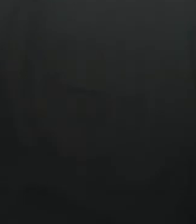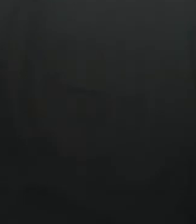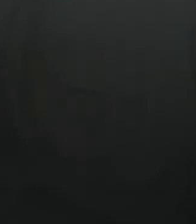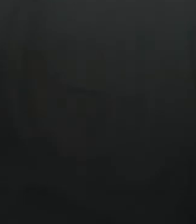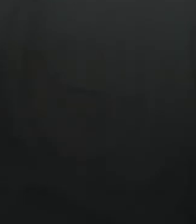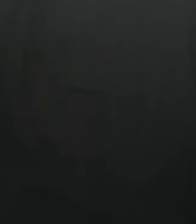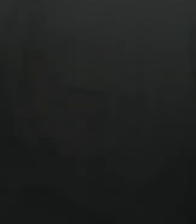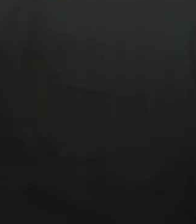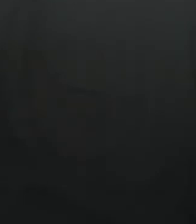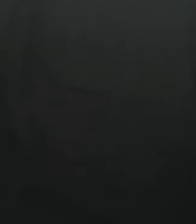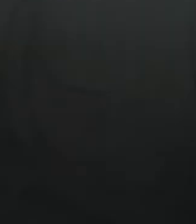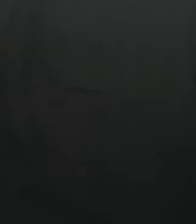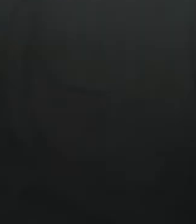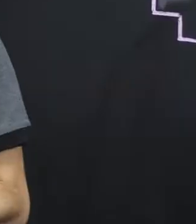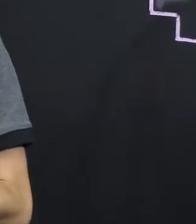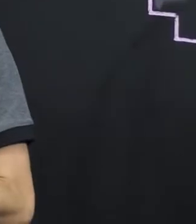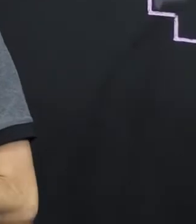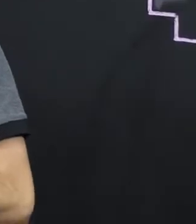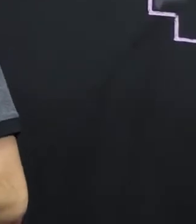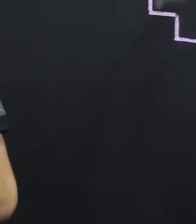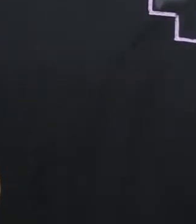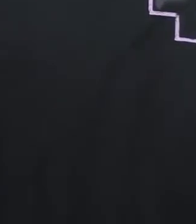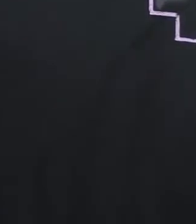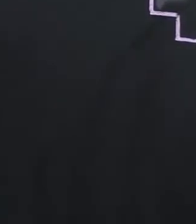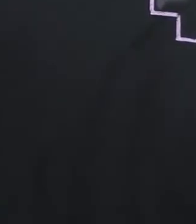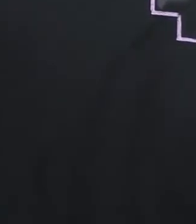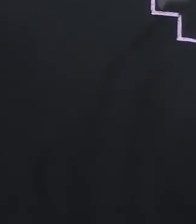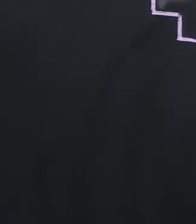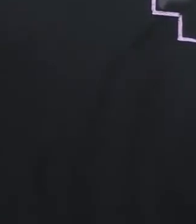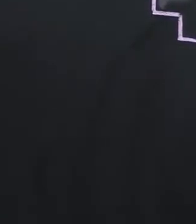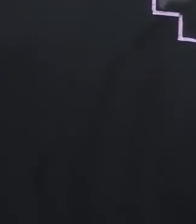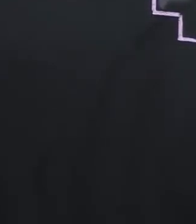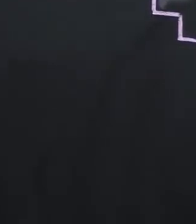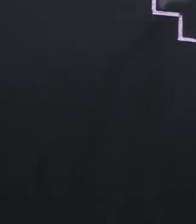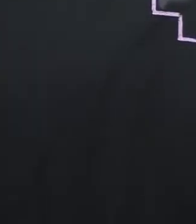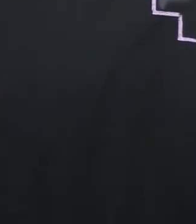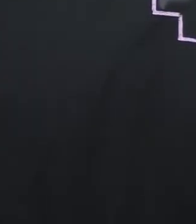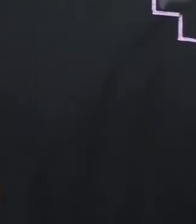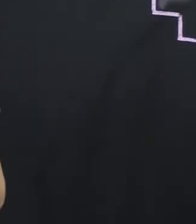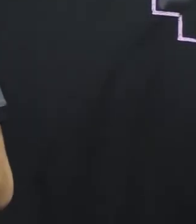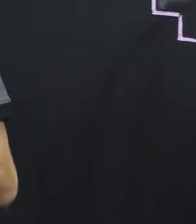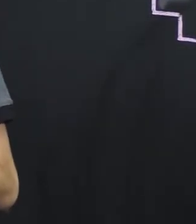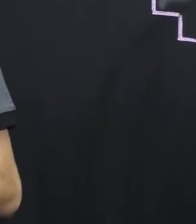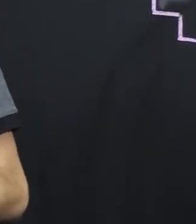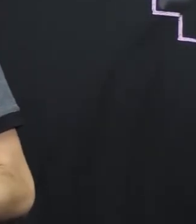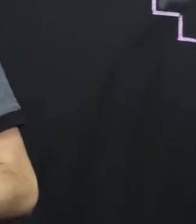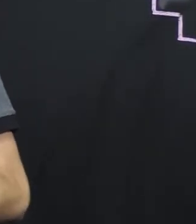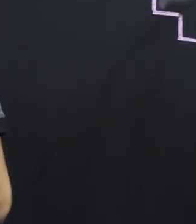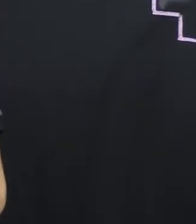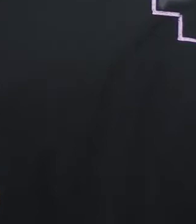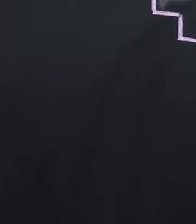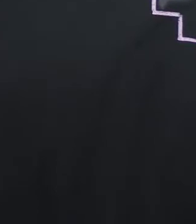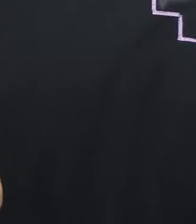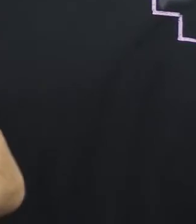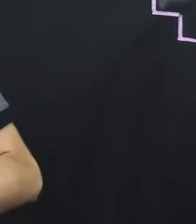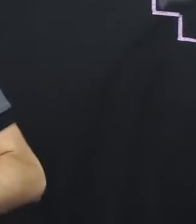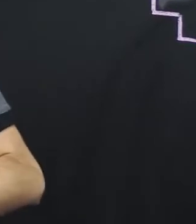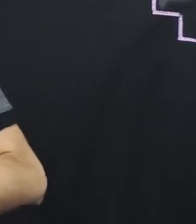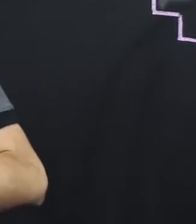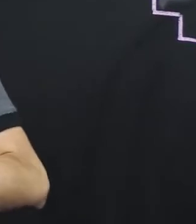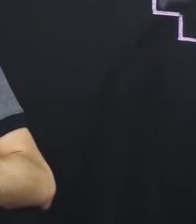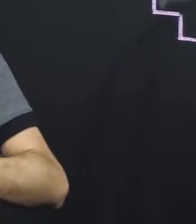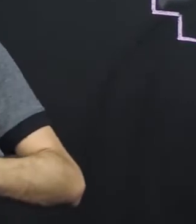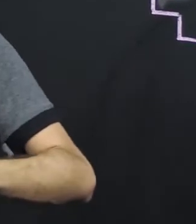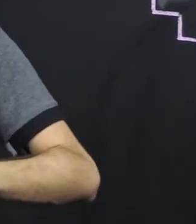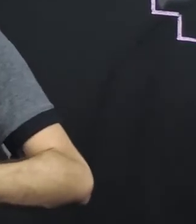seja, contra as formas de governo, contra o capitalismo, contra todo esse sistema econômico, e também com a igreja, contra a igreja, ou seja, de